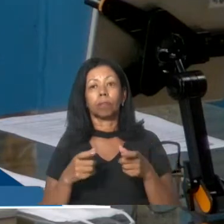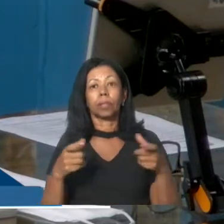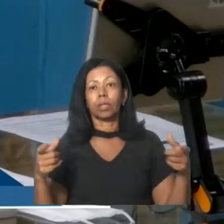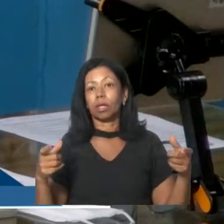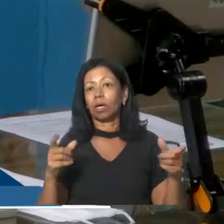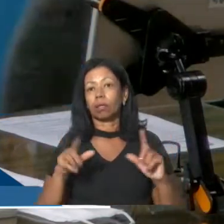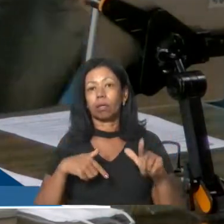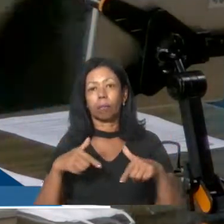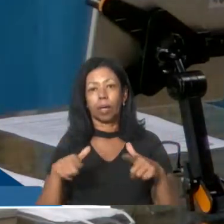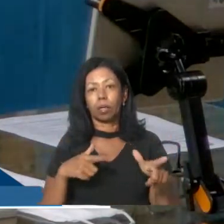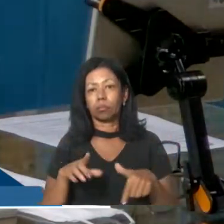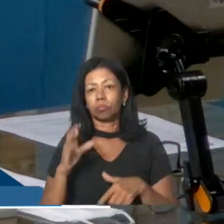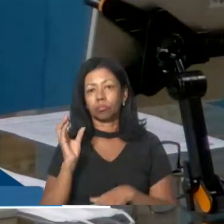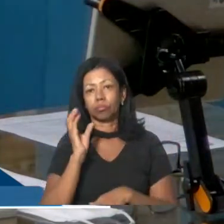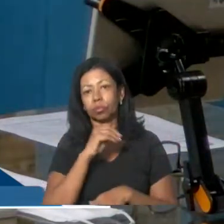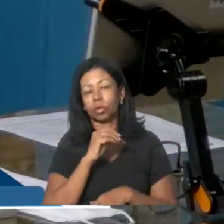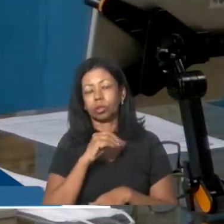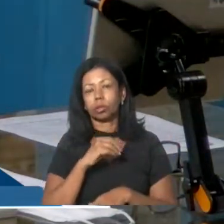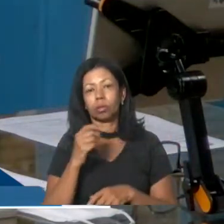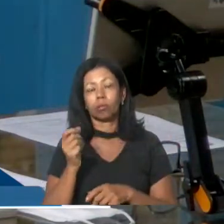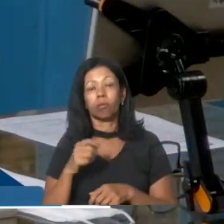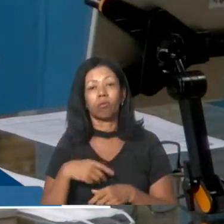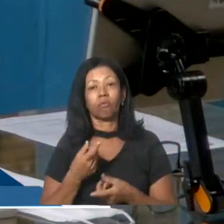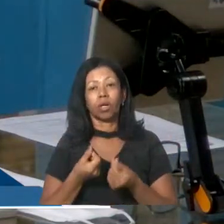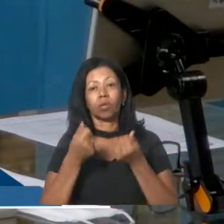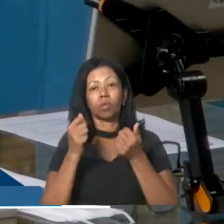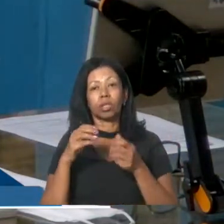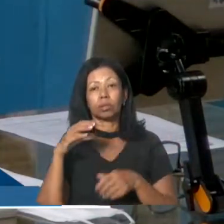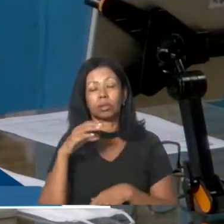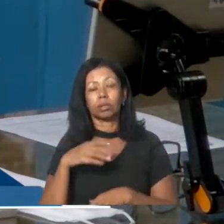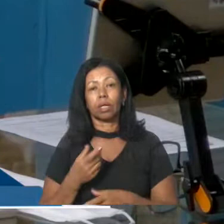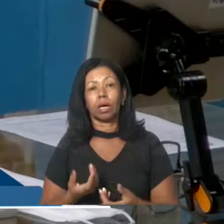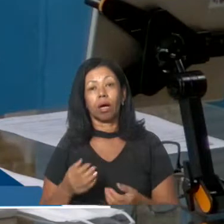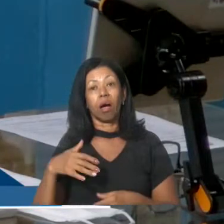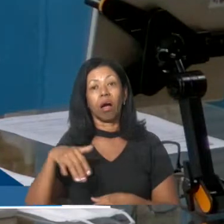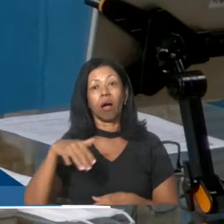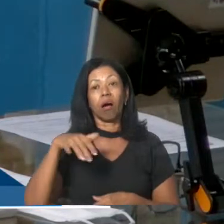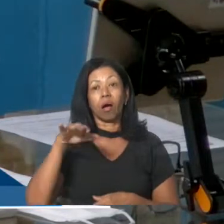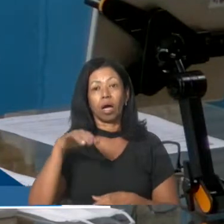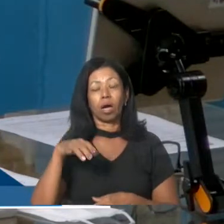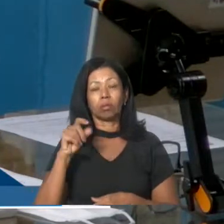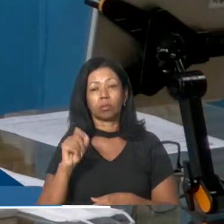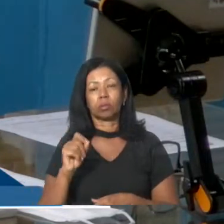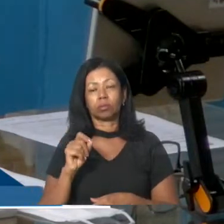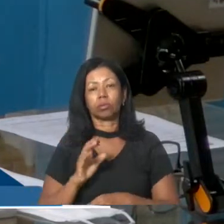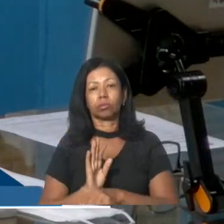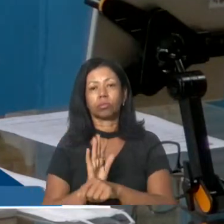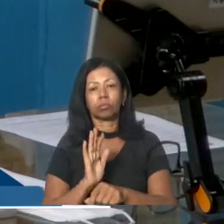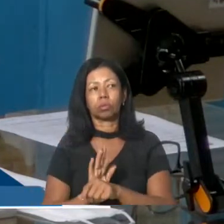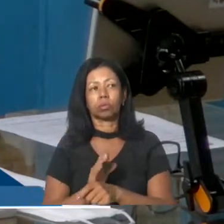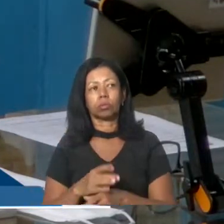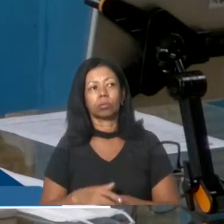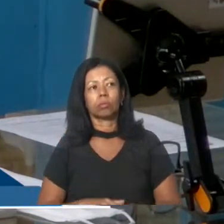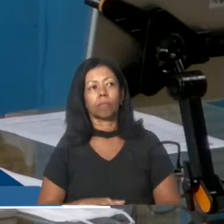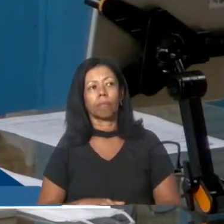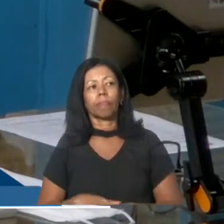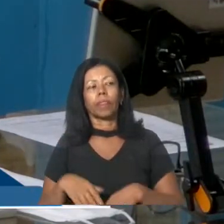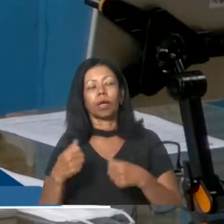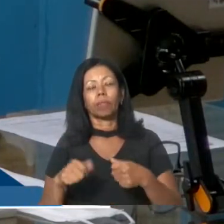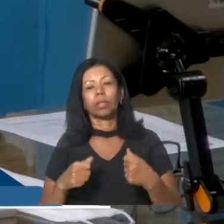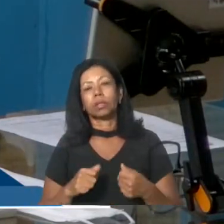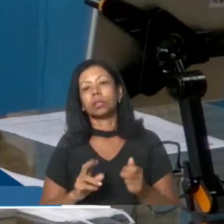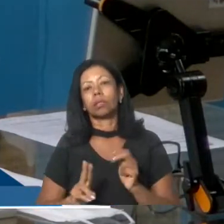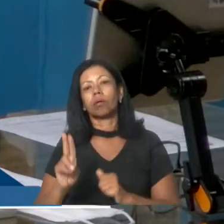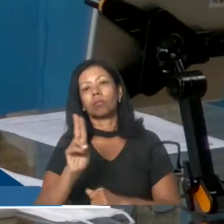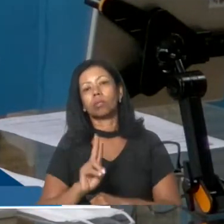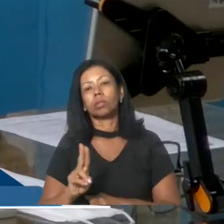só valores absurdos de contrato. Então, a gente precisa de uma política inteligente de saúde no município, investir na